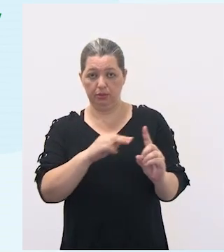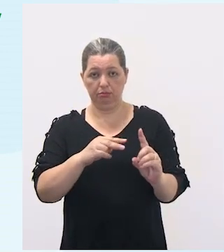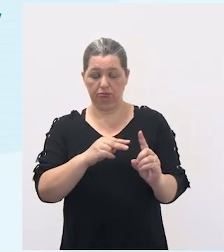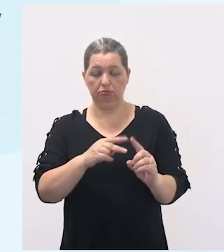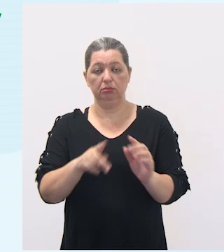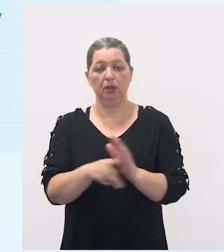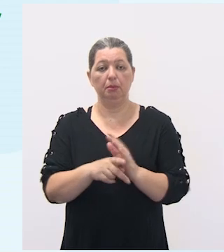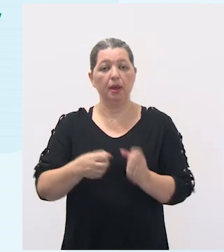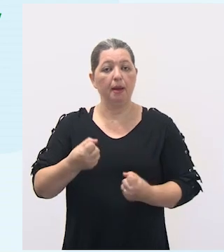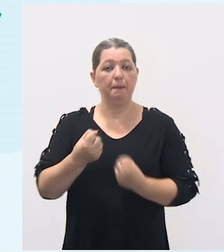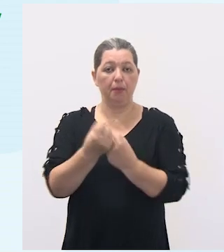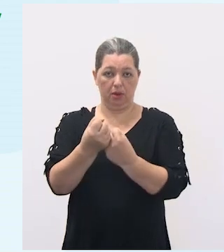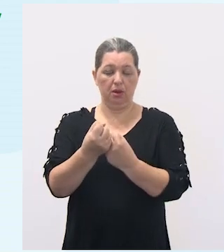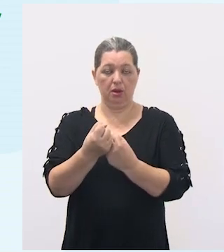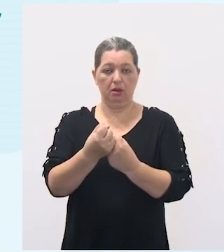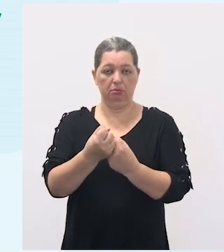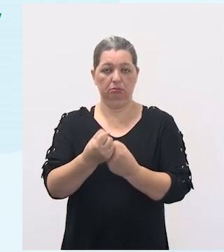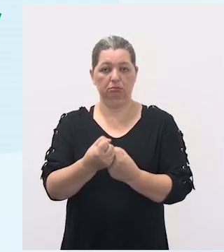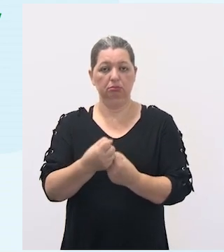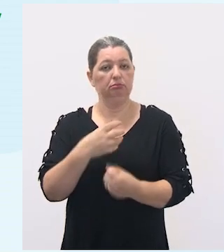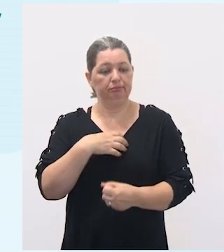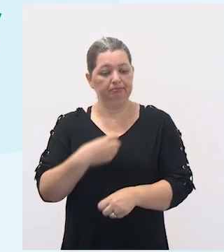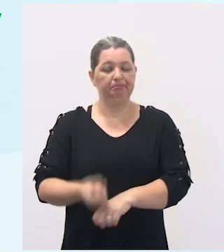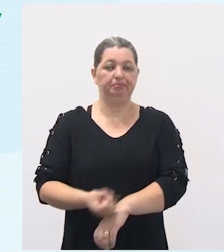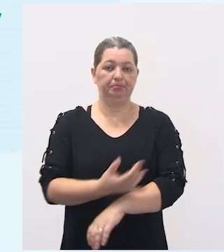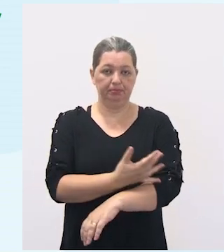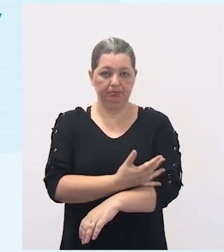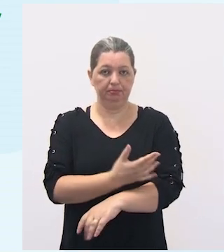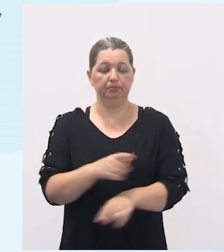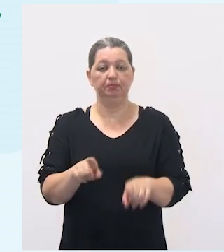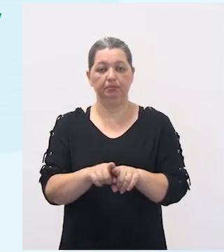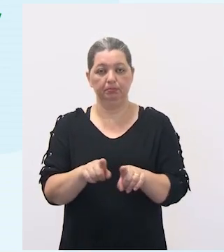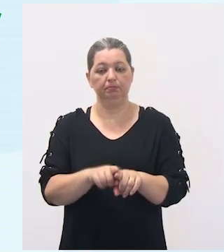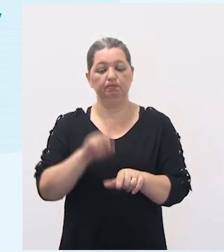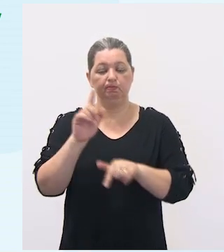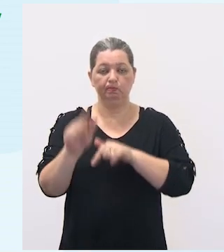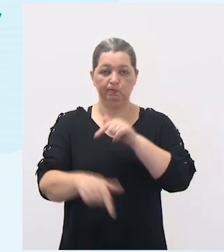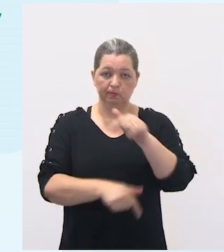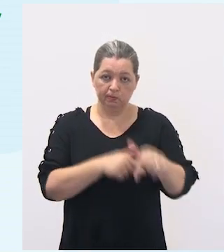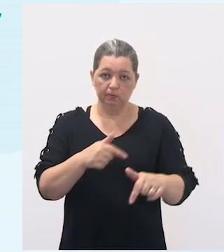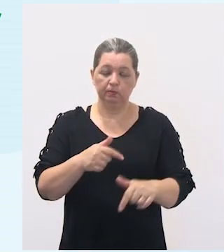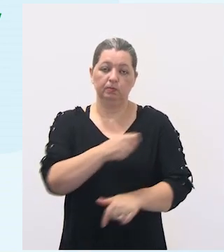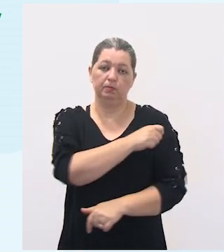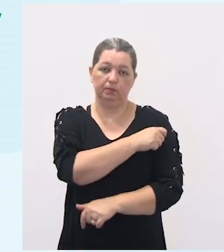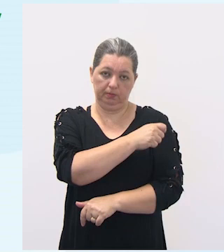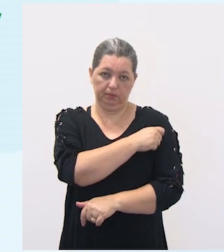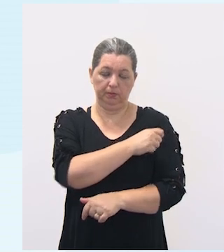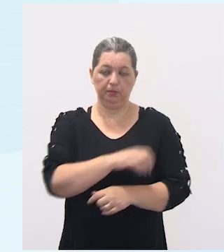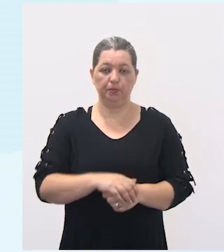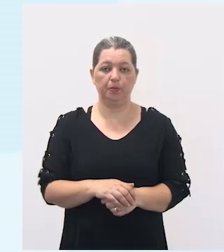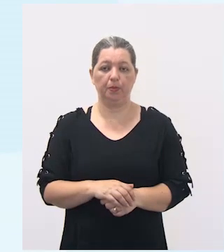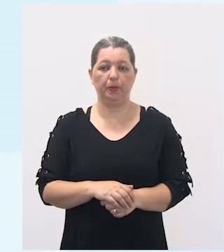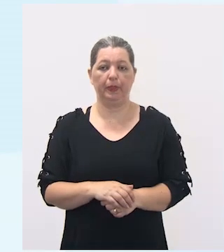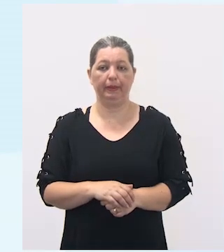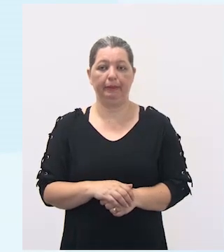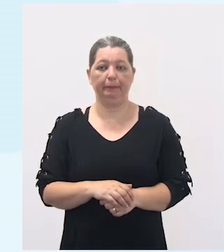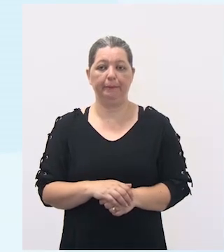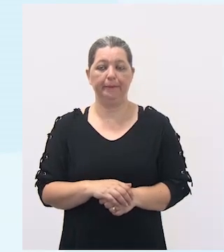emocionalmente desses resultados e desempenho que os alunos se encontram. O próximo.